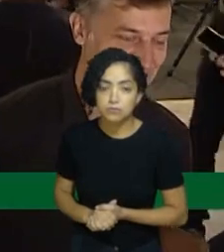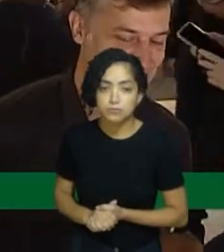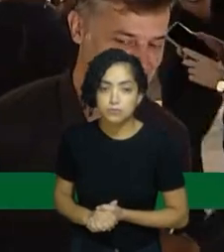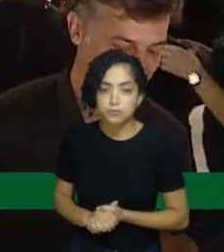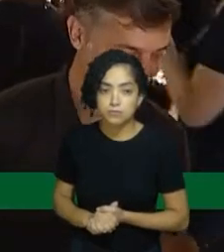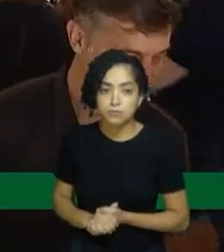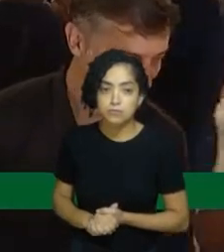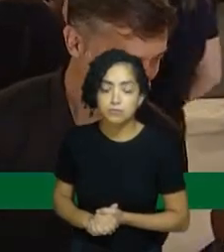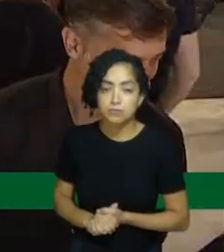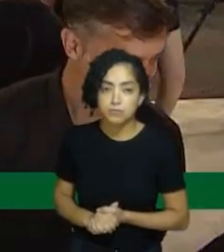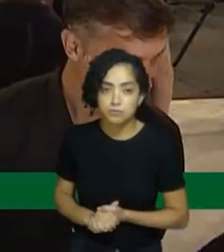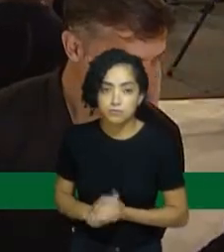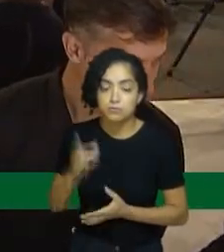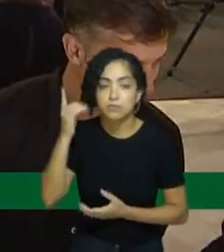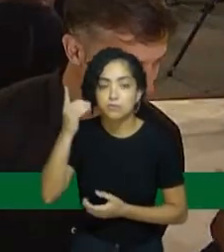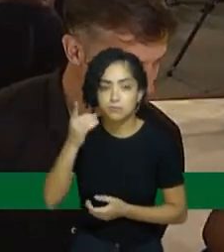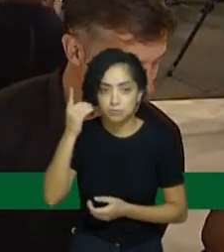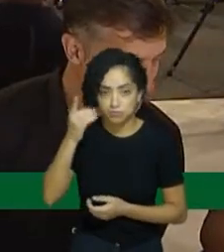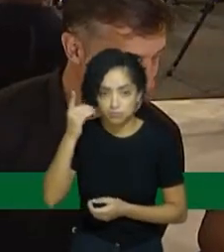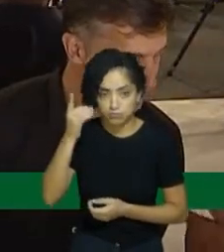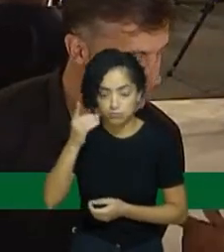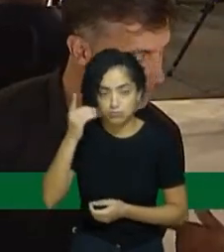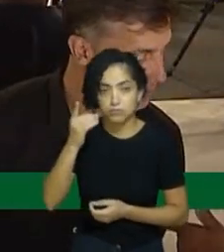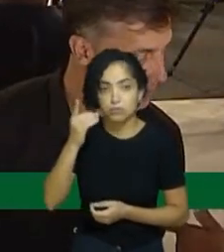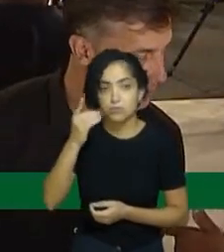retorna Deputado delegado